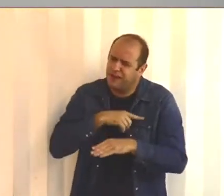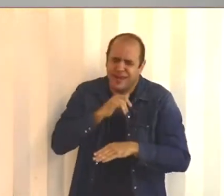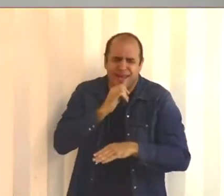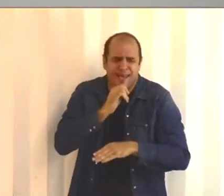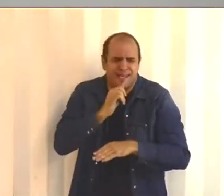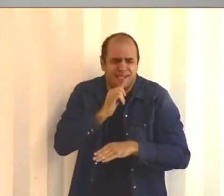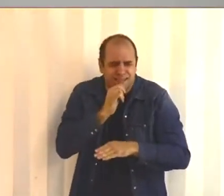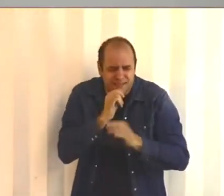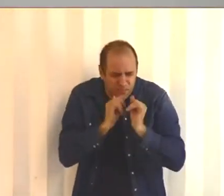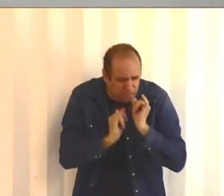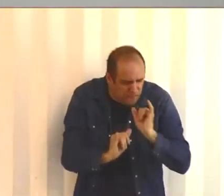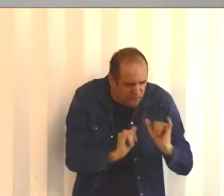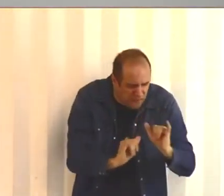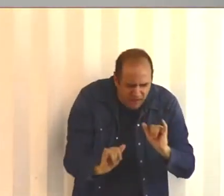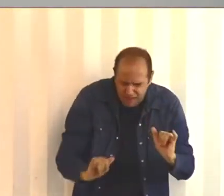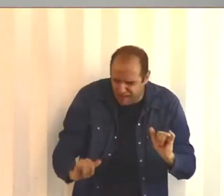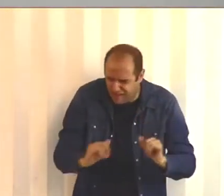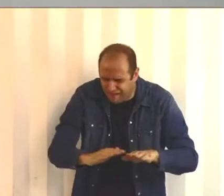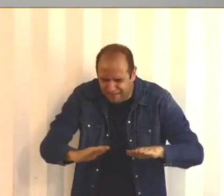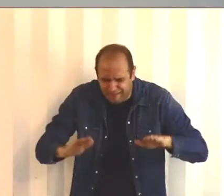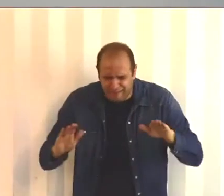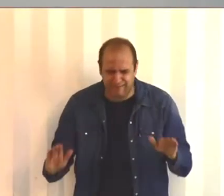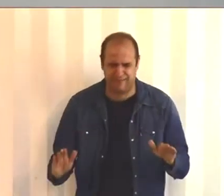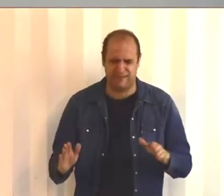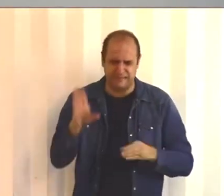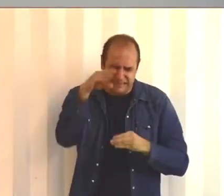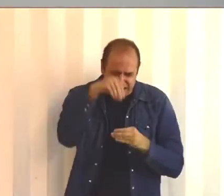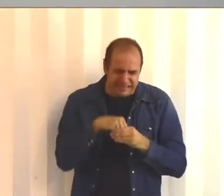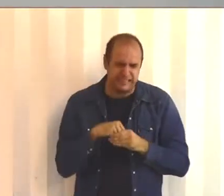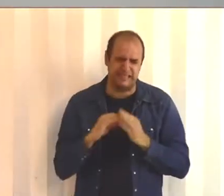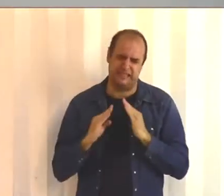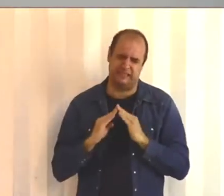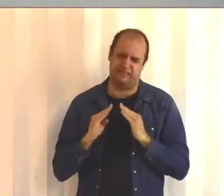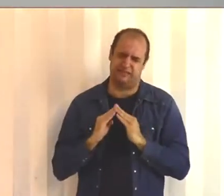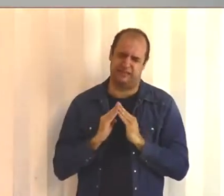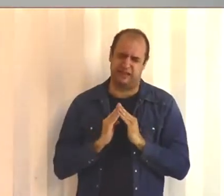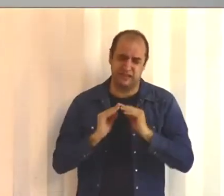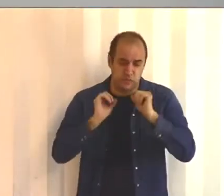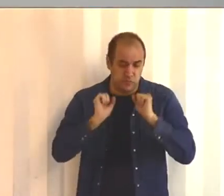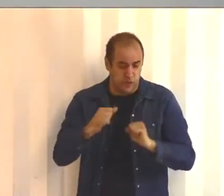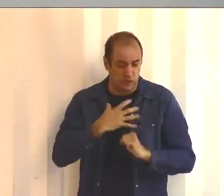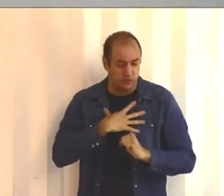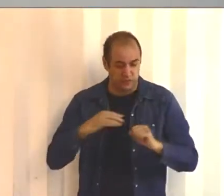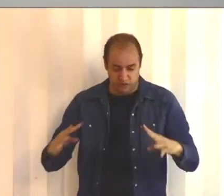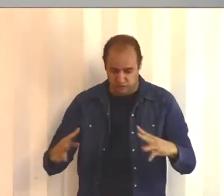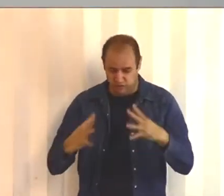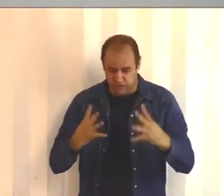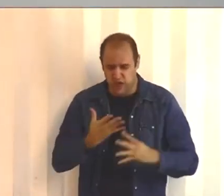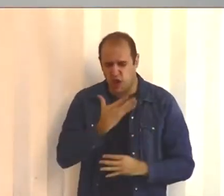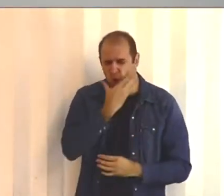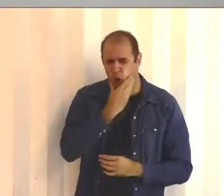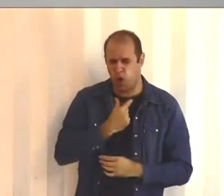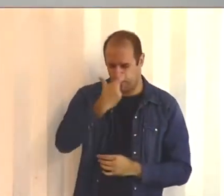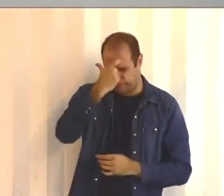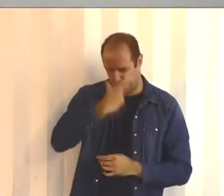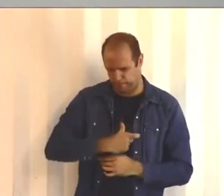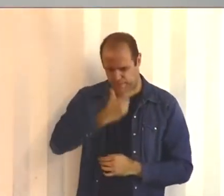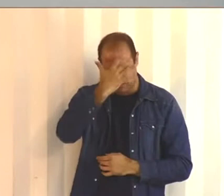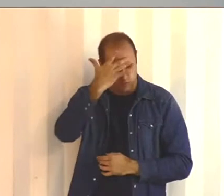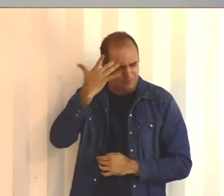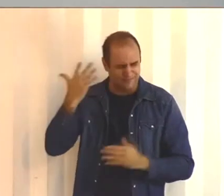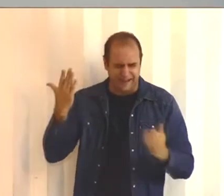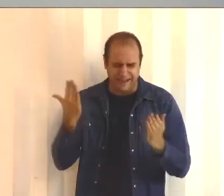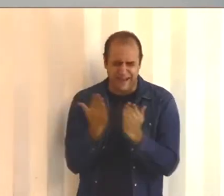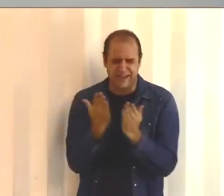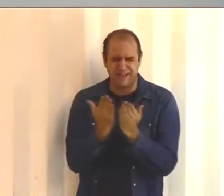exemplos dentro das nossas casas. Senhor, permita que nossos filhos vejam em nós, homens crentes, homens de